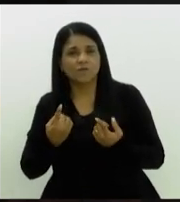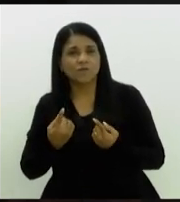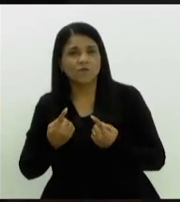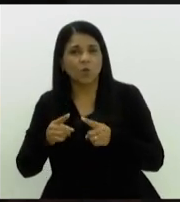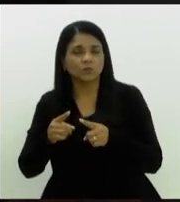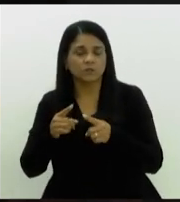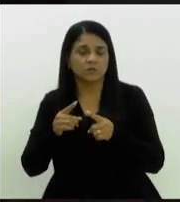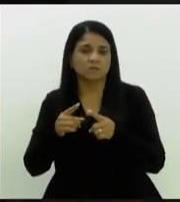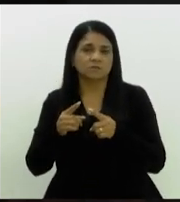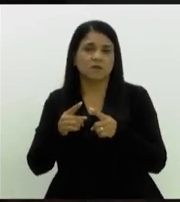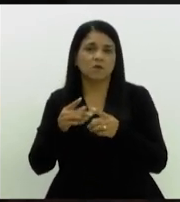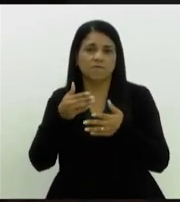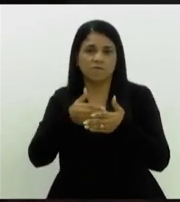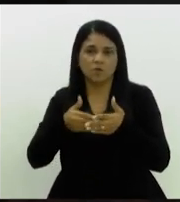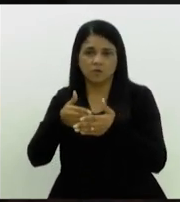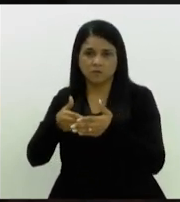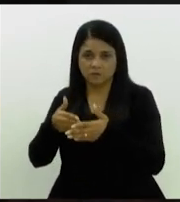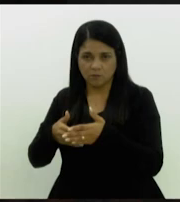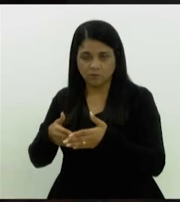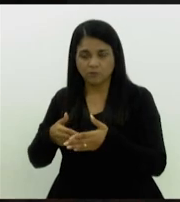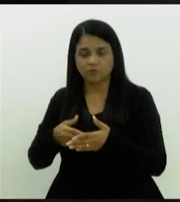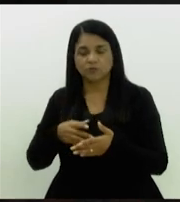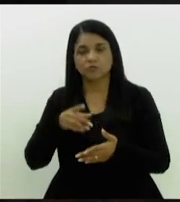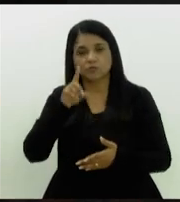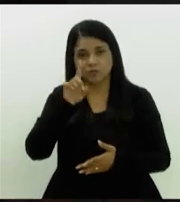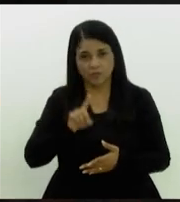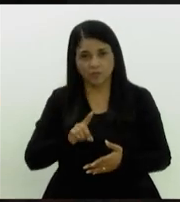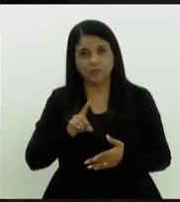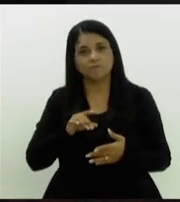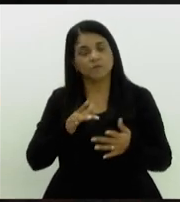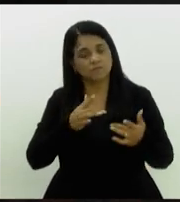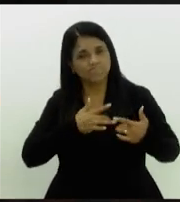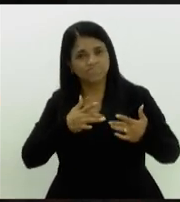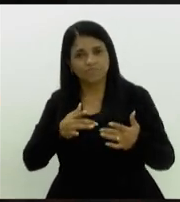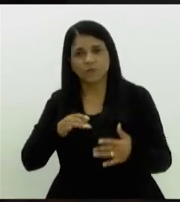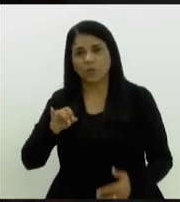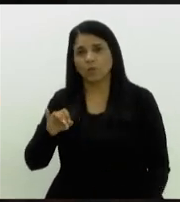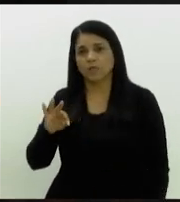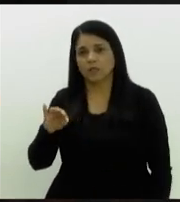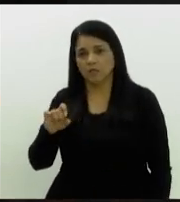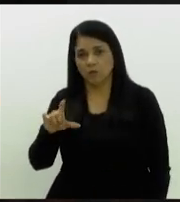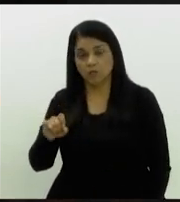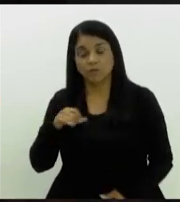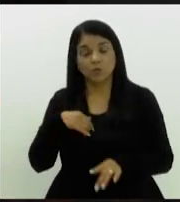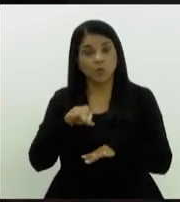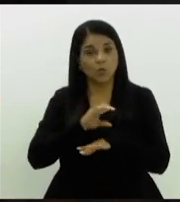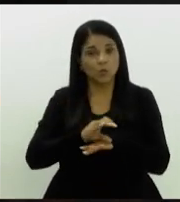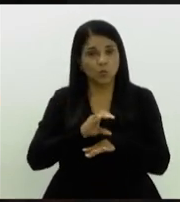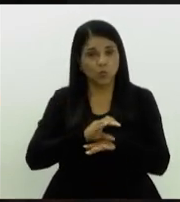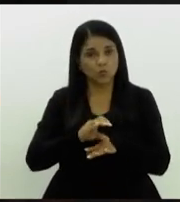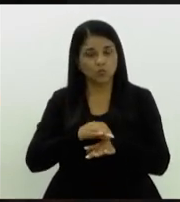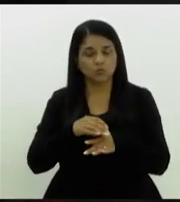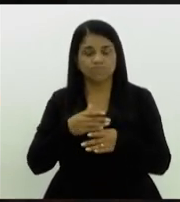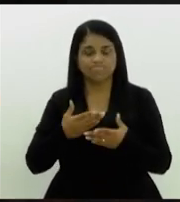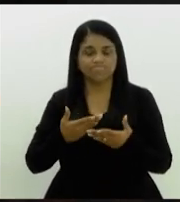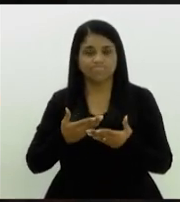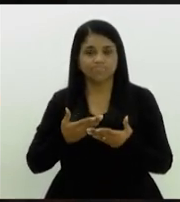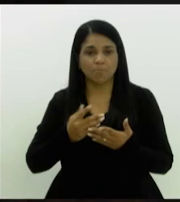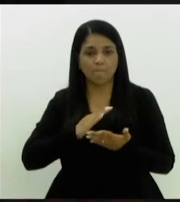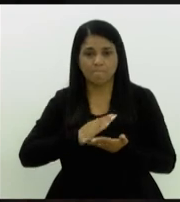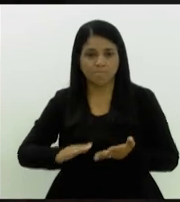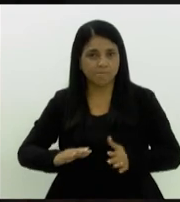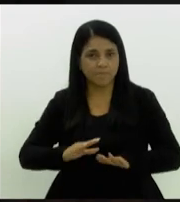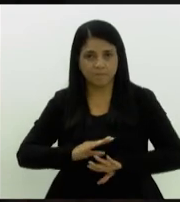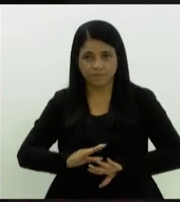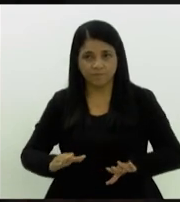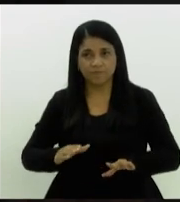solidariedade ao doutor Ítalo Pires e esperamos que esse curso não continue. Então, fica aqui minha